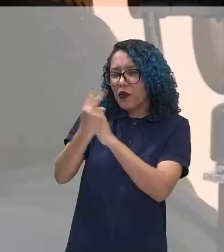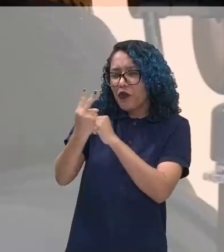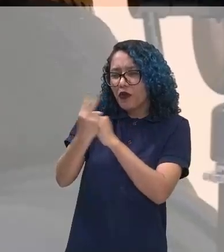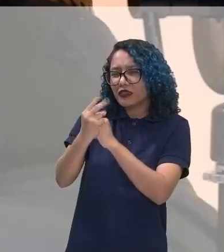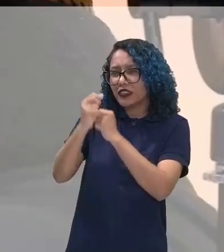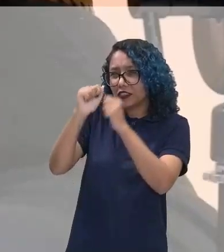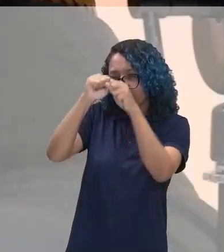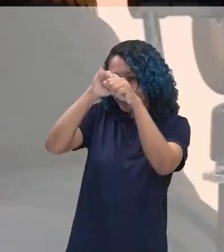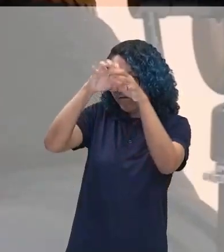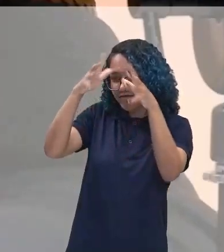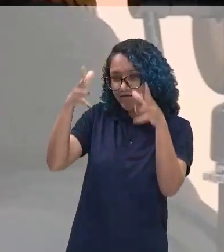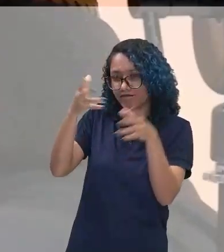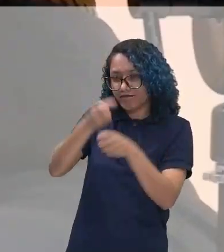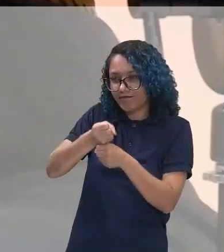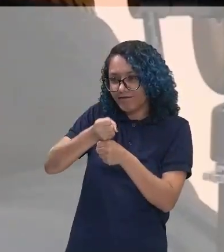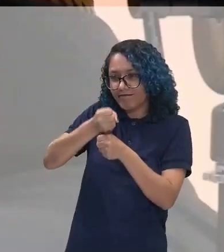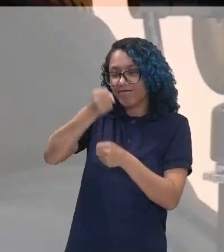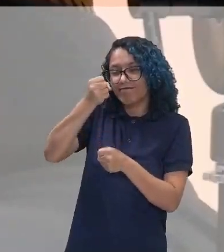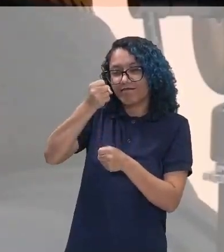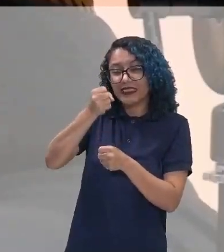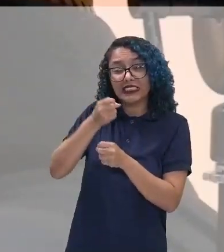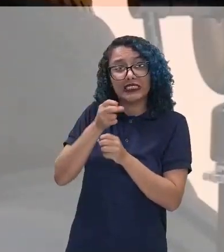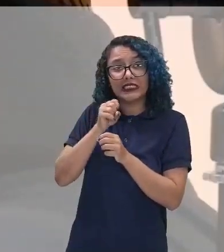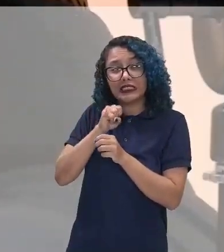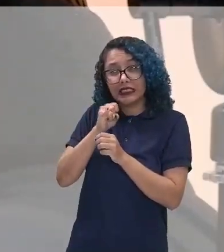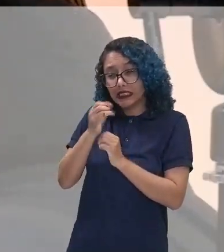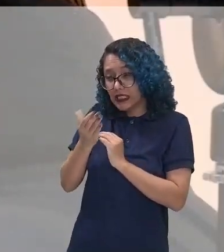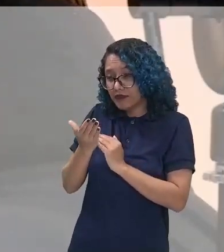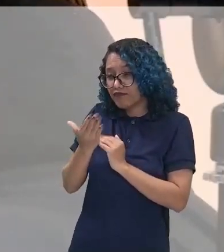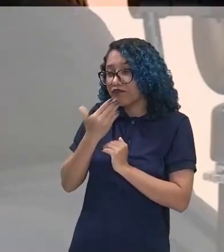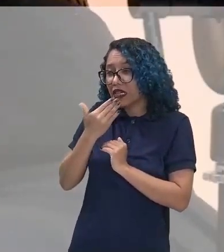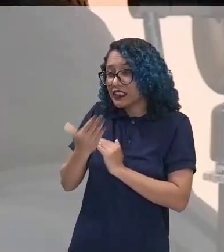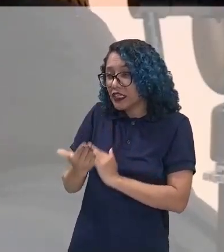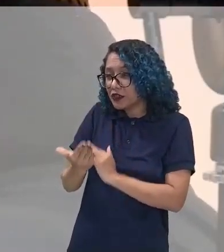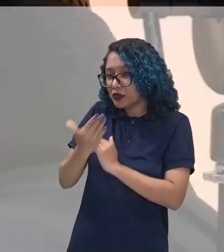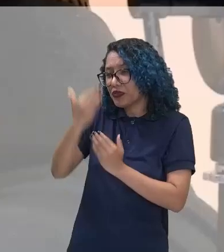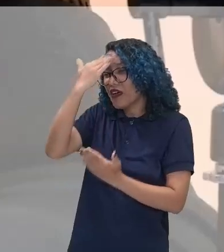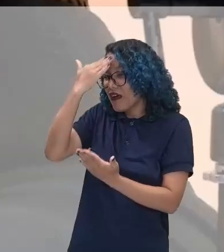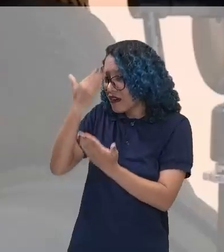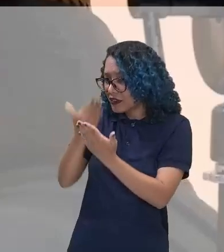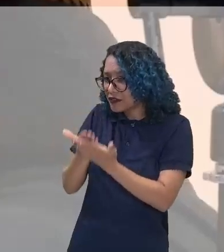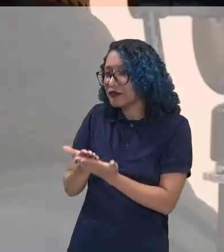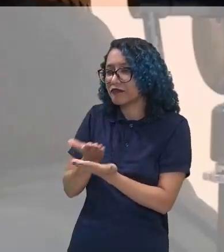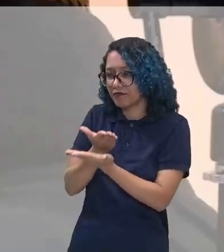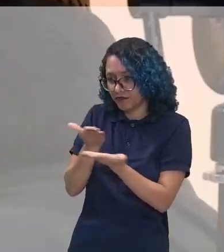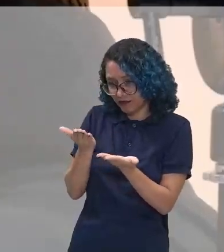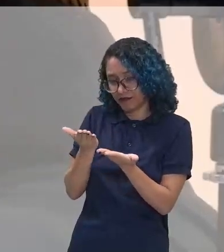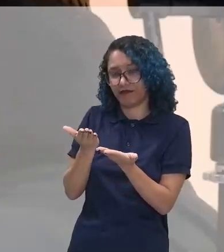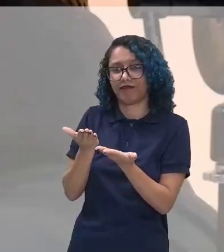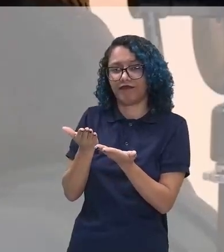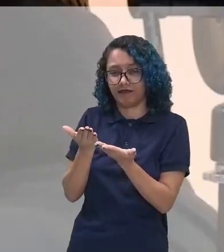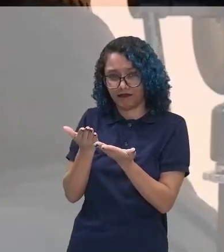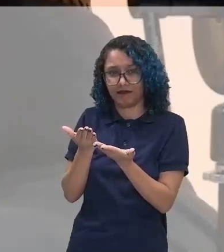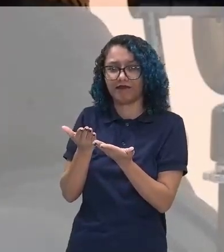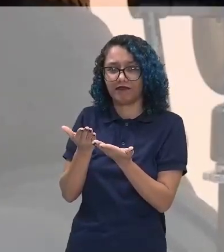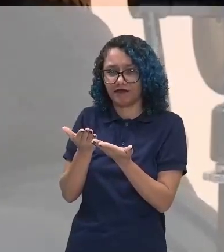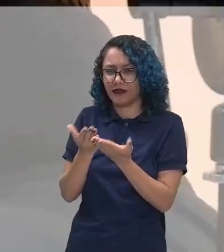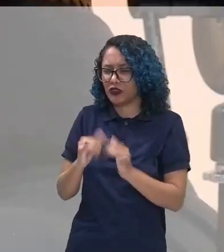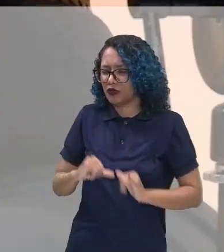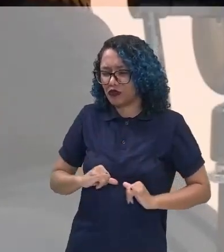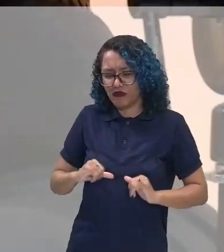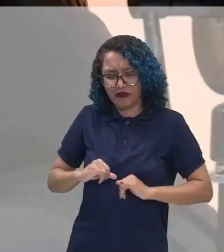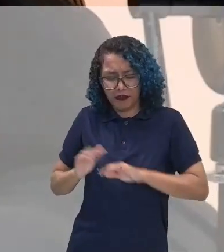guarda-chuva. Se eu te procuro, confio em você. Não vou mais